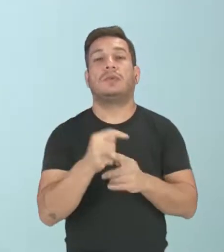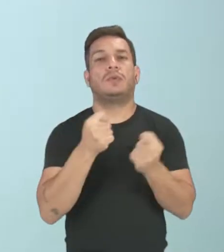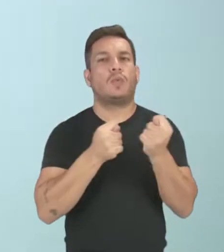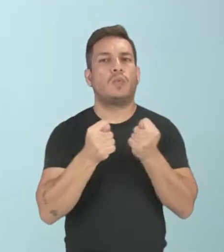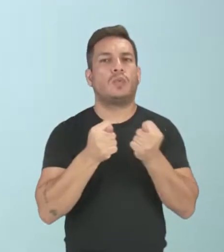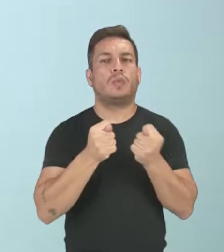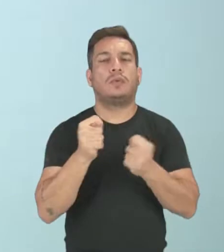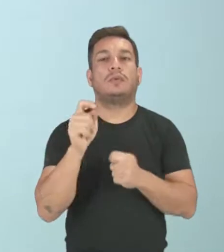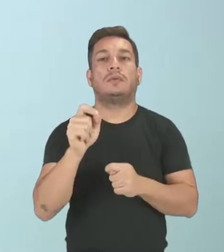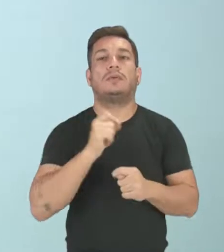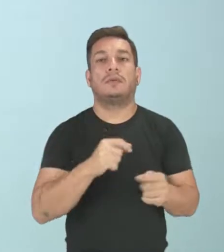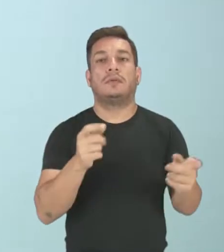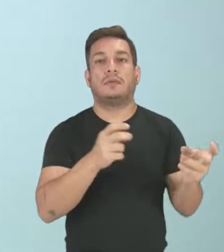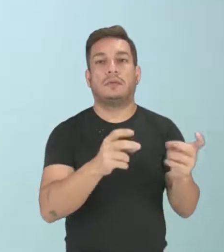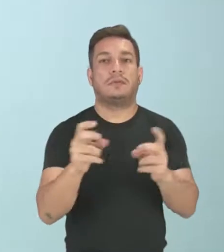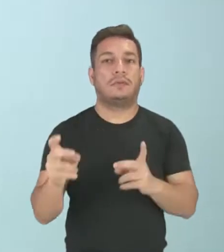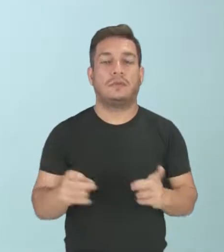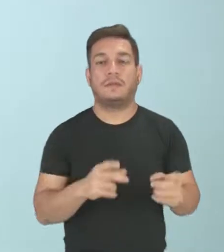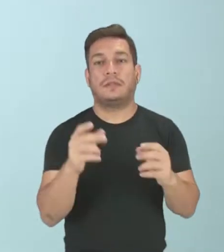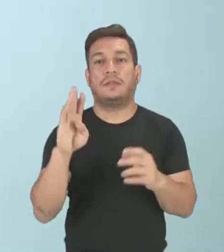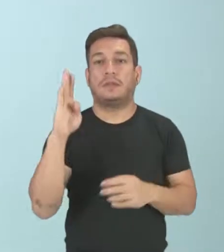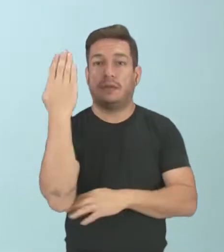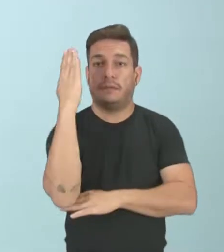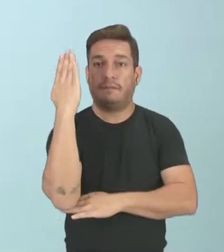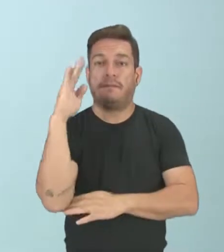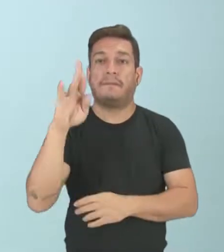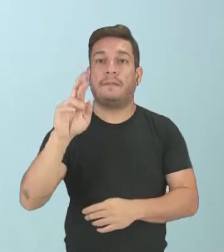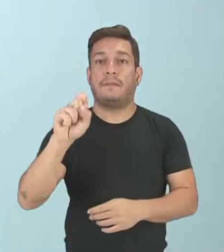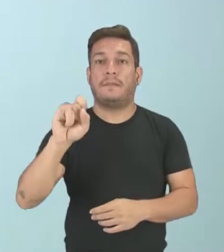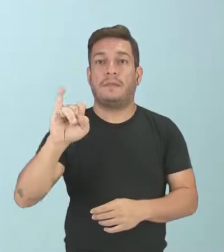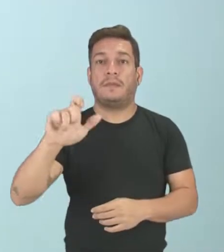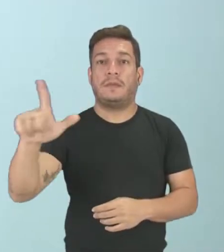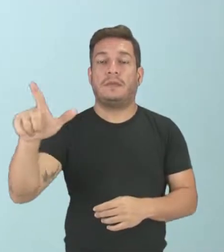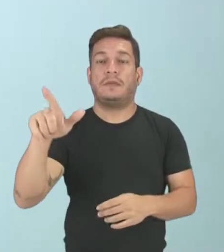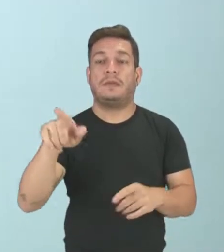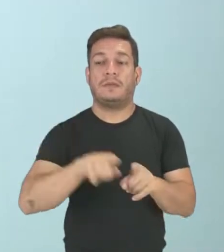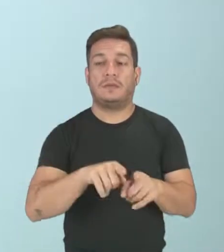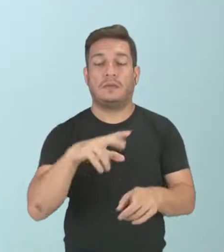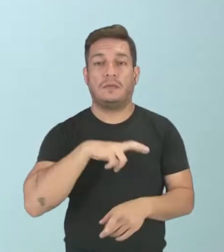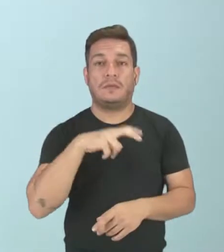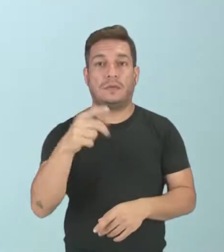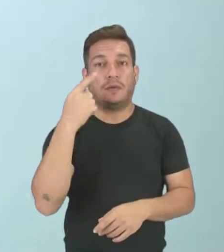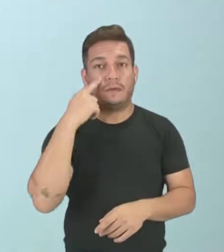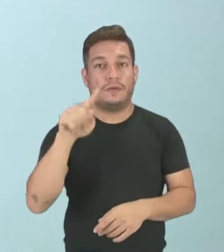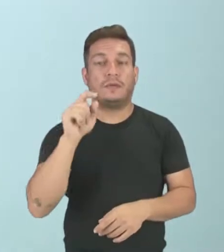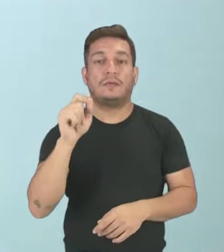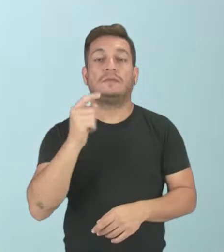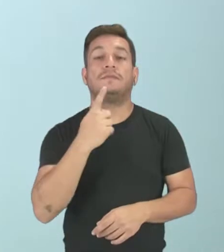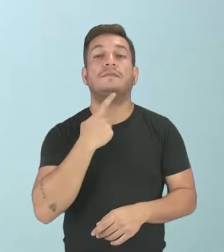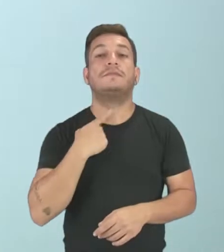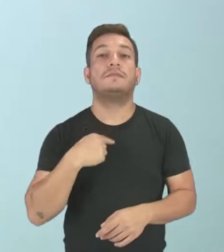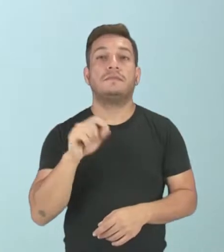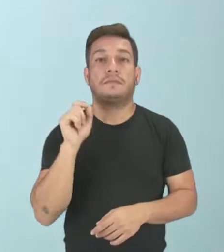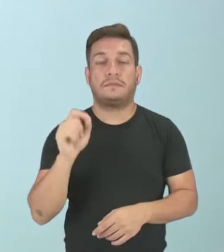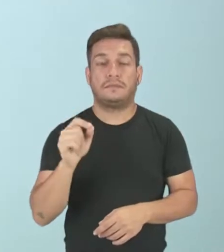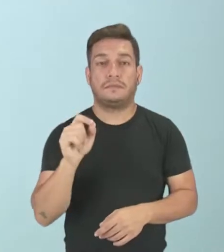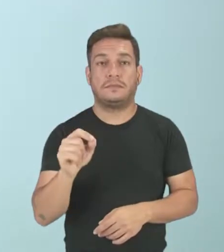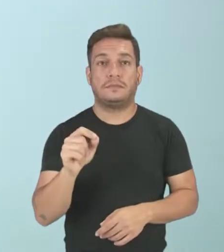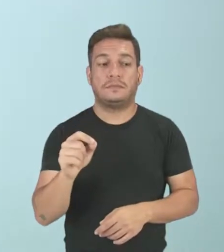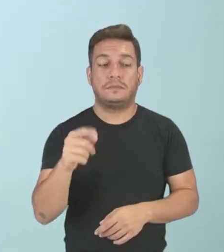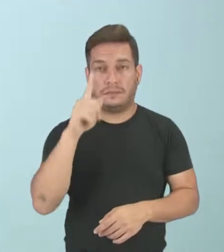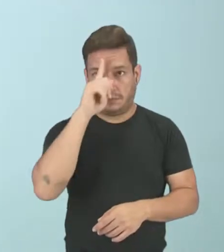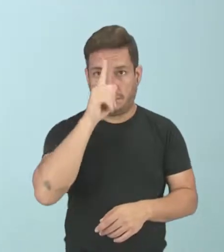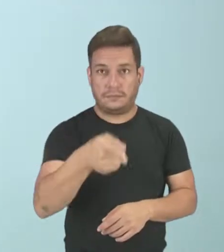controlar essa questão do mercado do pau-brasil. E aí Portugal viu a necessidade